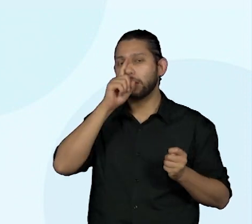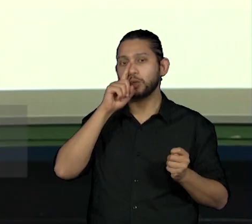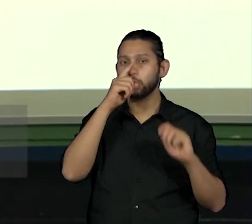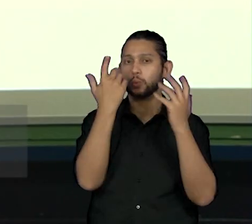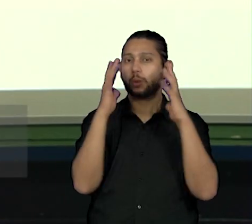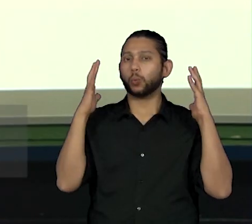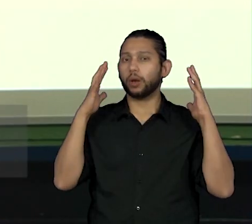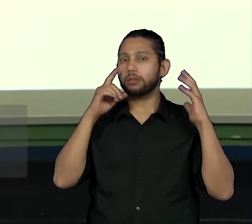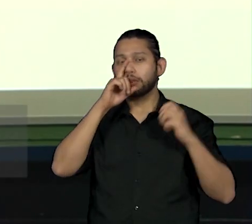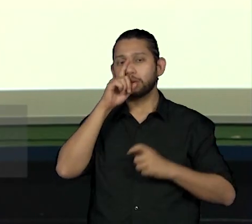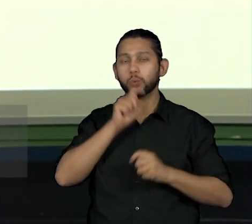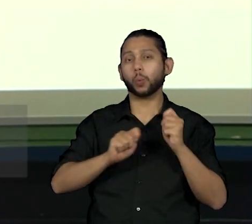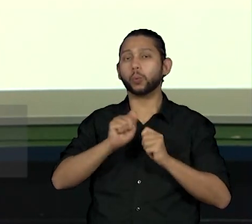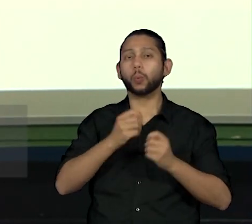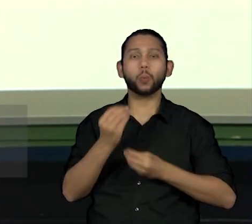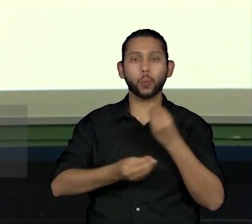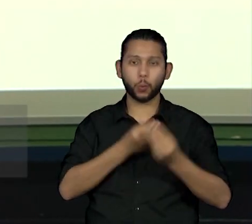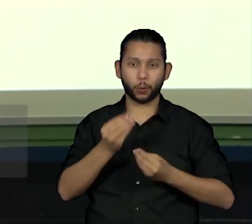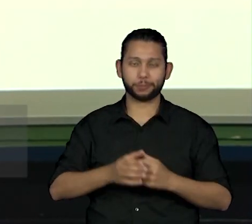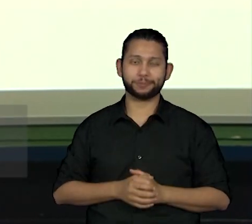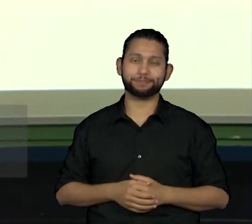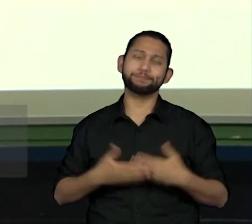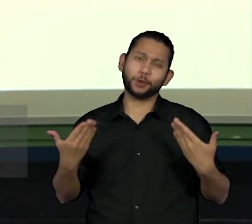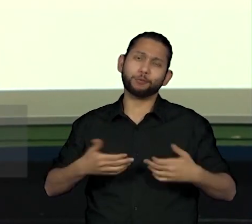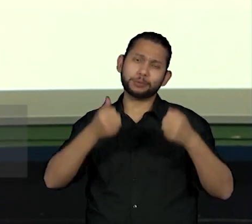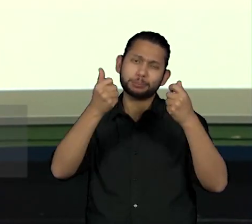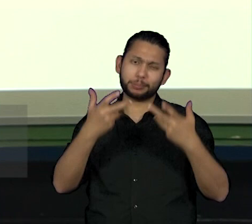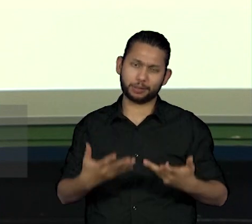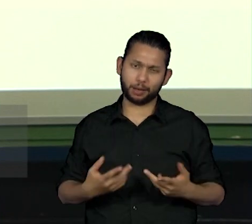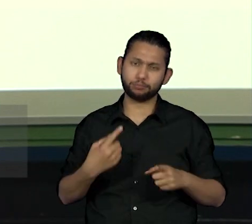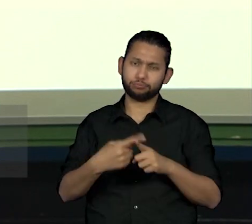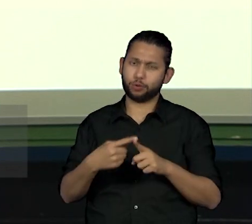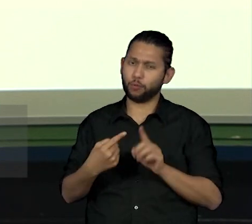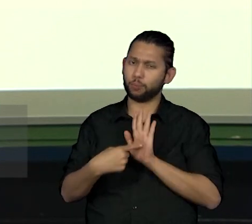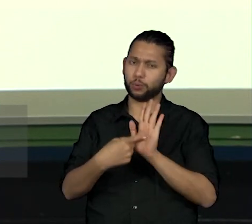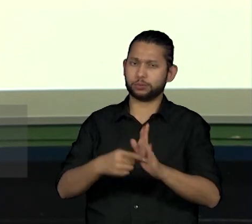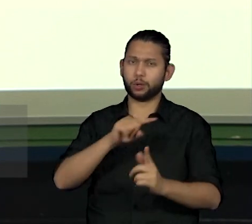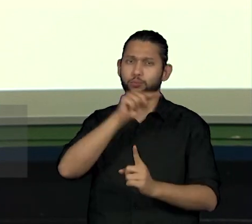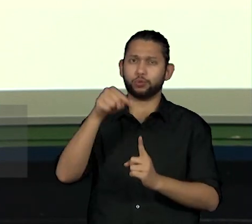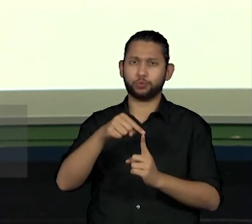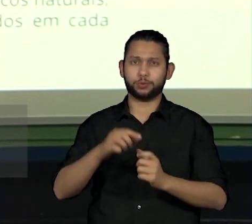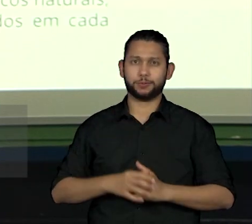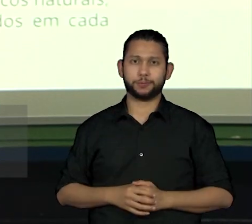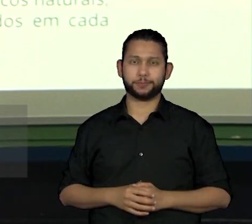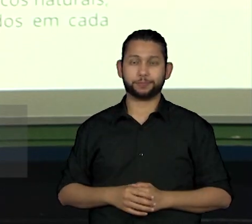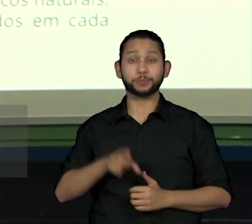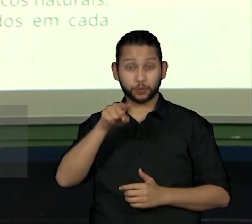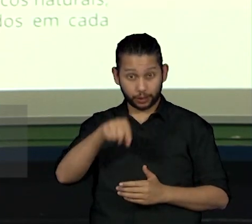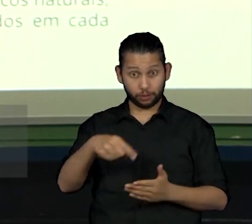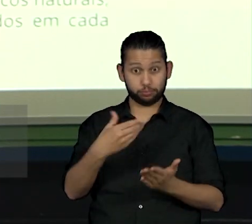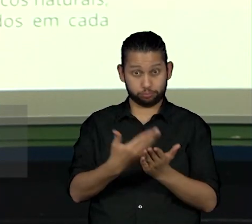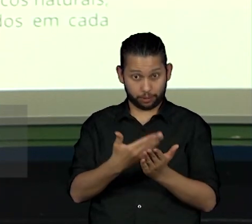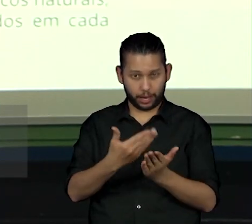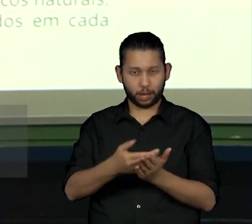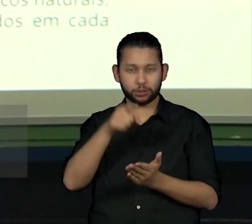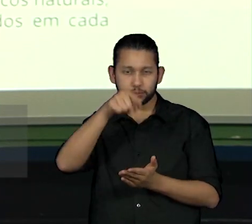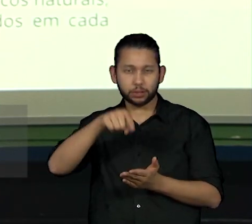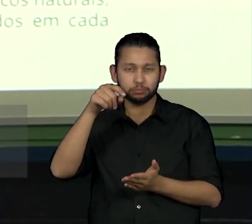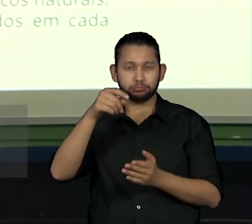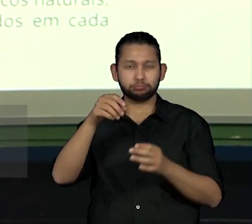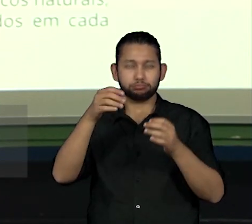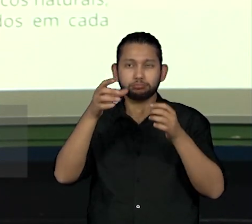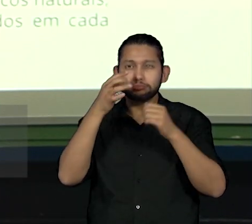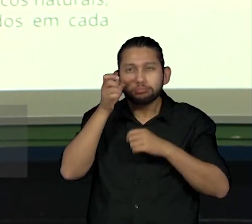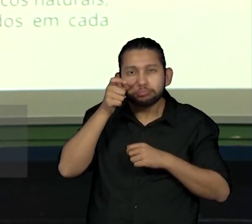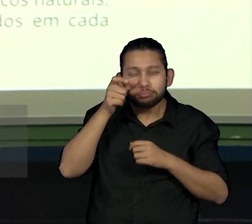naturais. Eu vou explicar melhor a habilidade agora com os objetivos. Ou seja, no final, você precisa